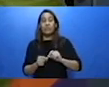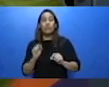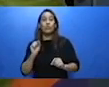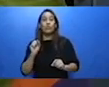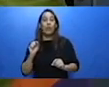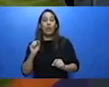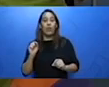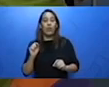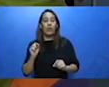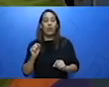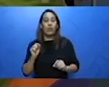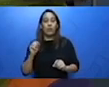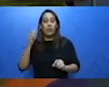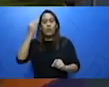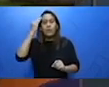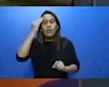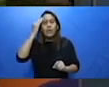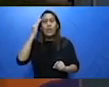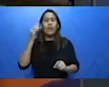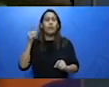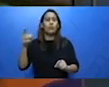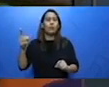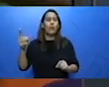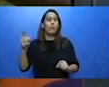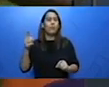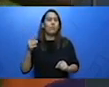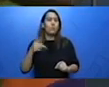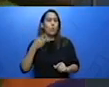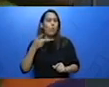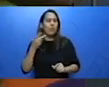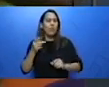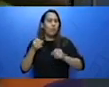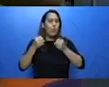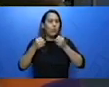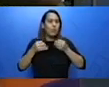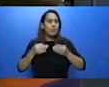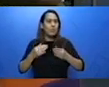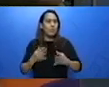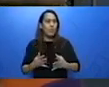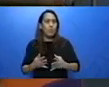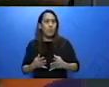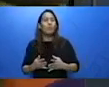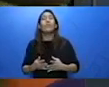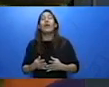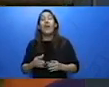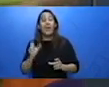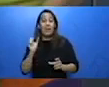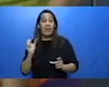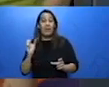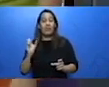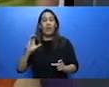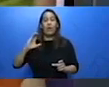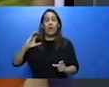o outro, não é? Então, vamos ver se é isso que vai aparecer aqui? Foi.